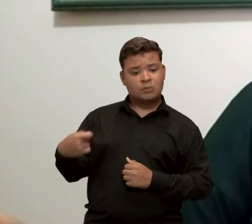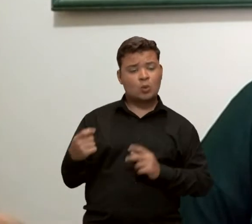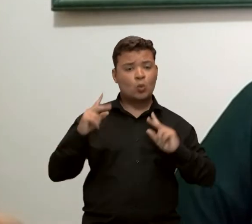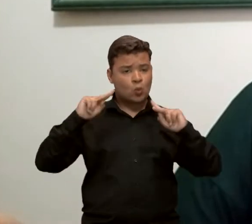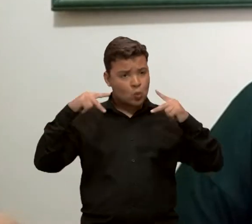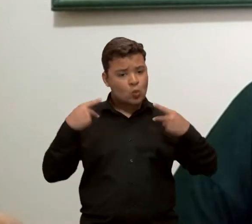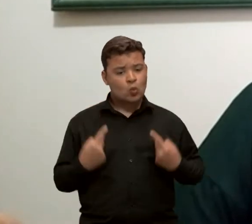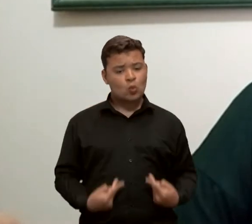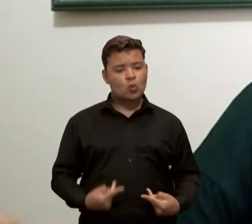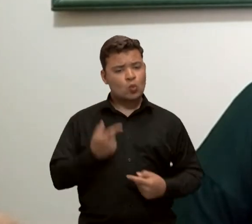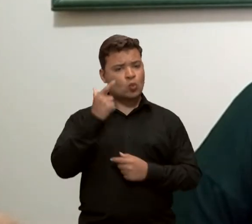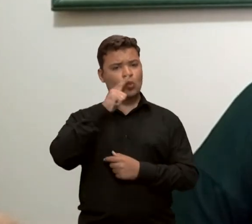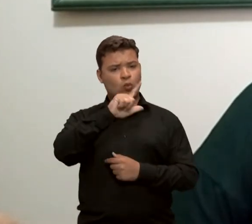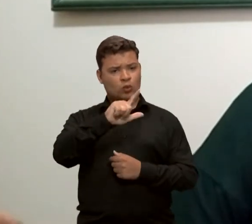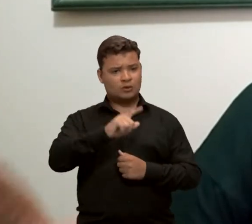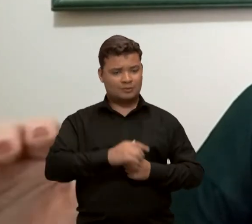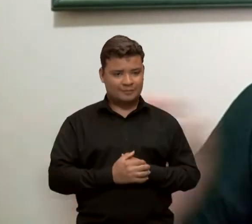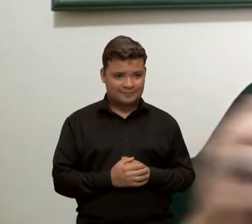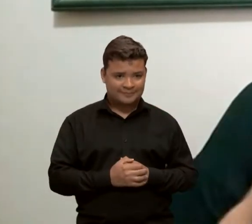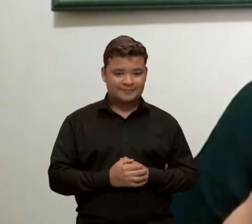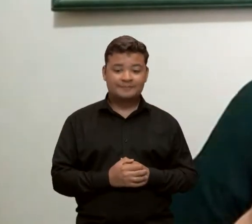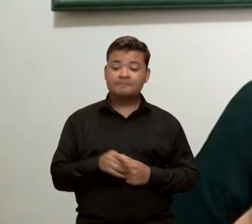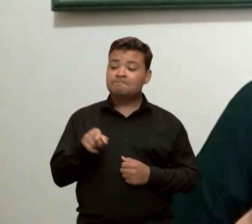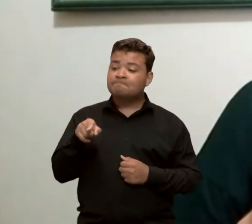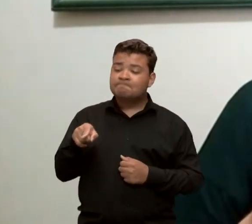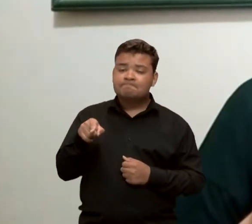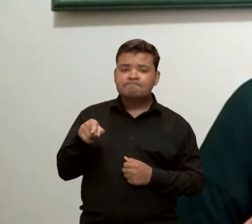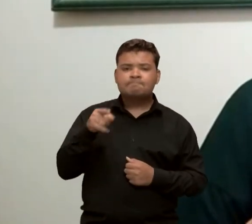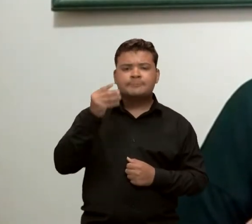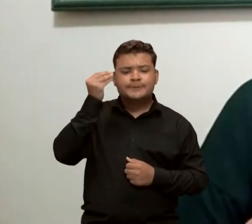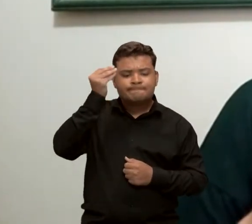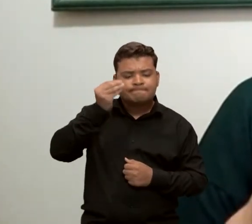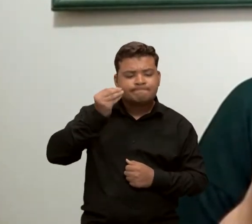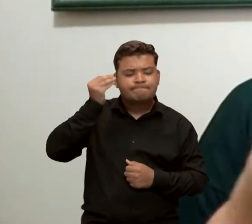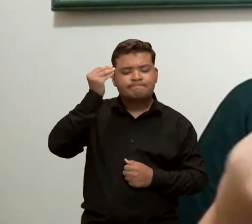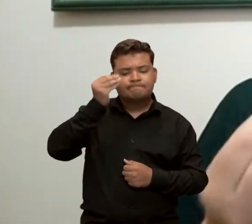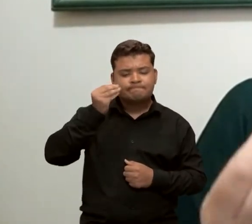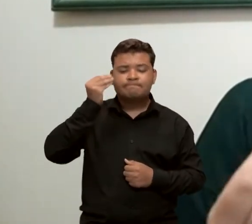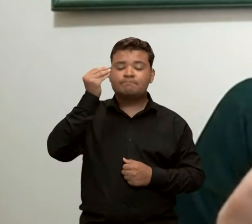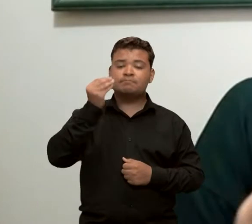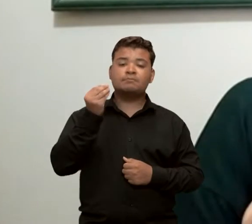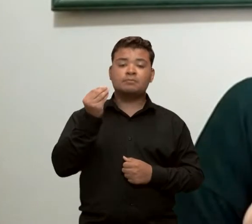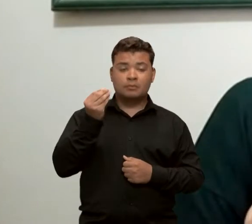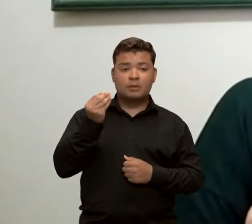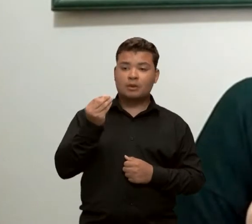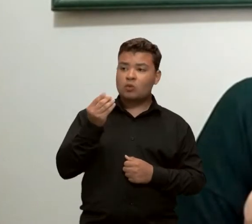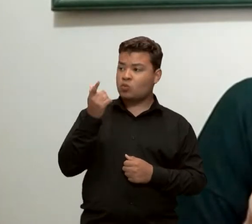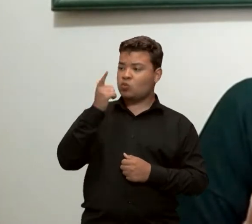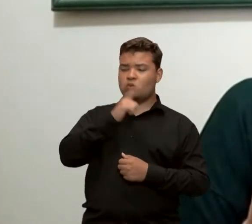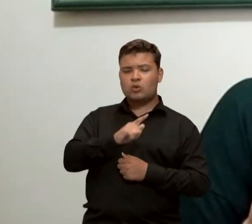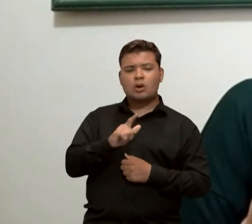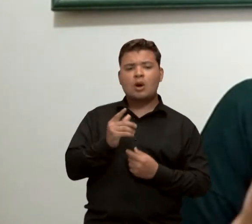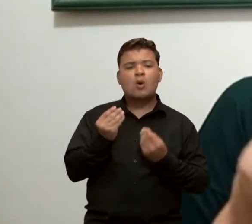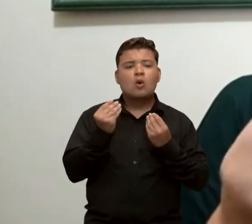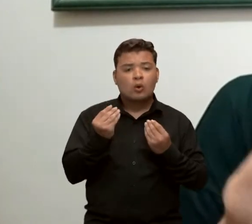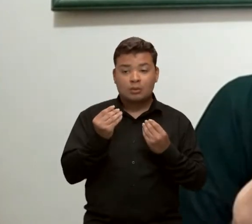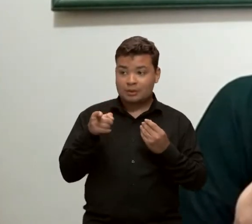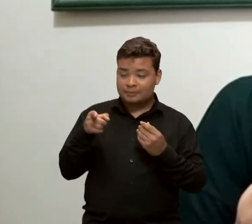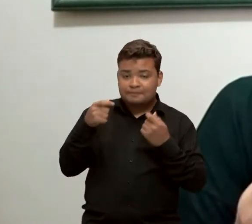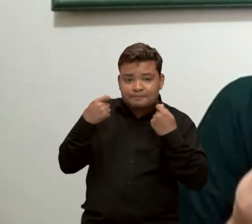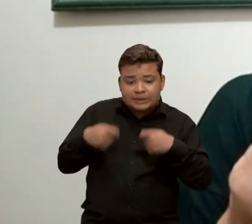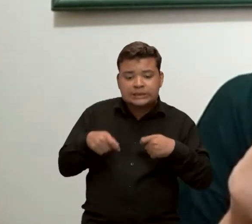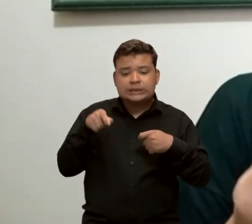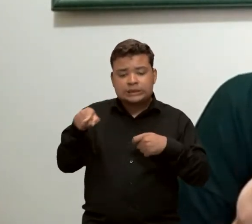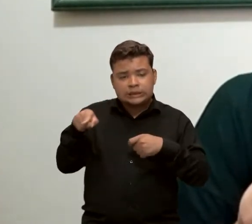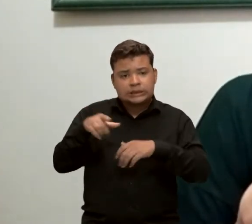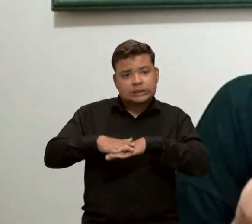ela vivencia esses processos de forma mais significativa sempre quando se abre o espaço para que ela possa